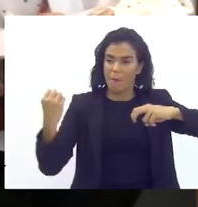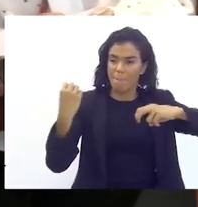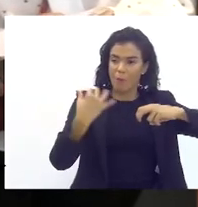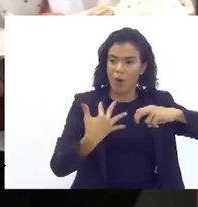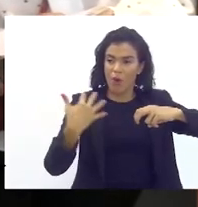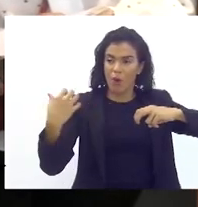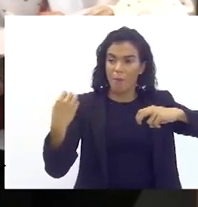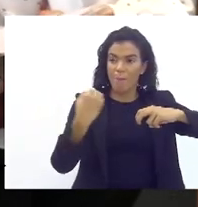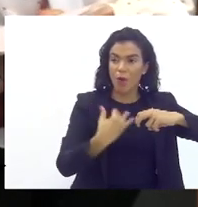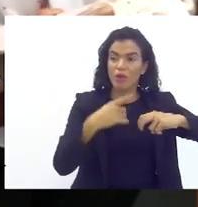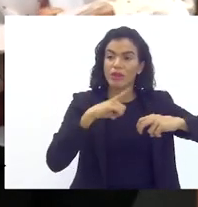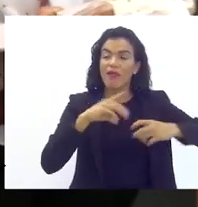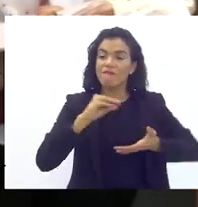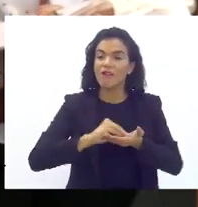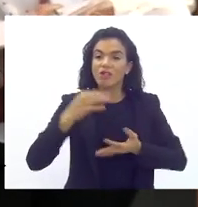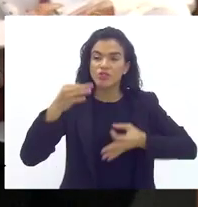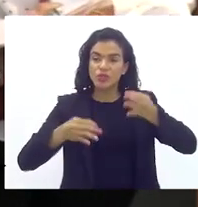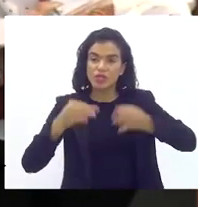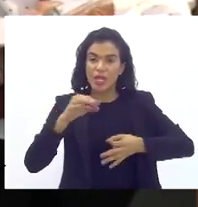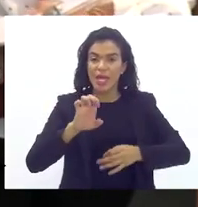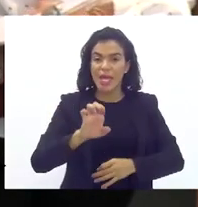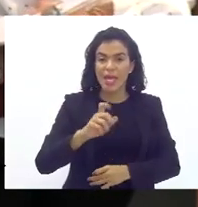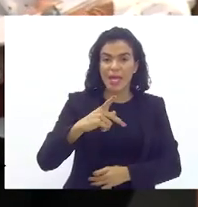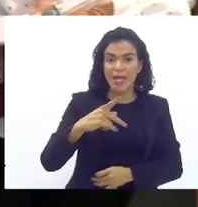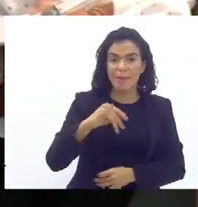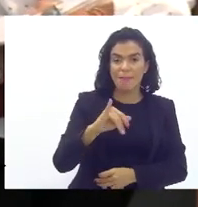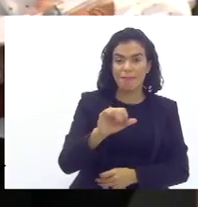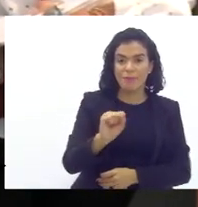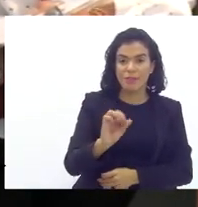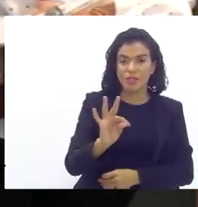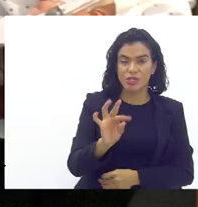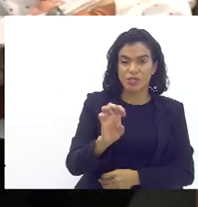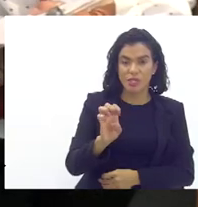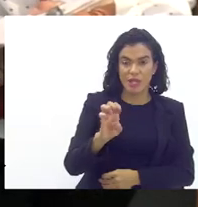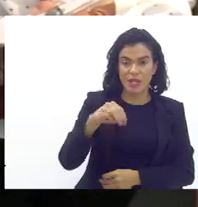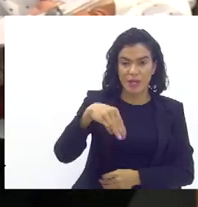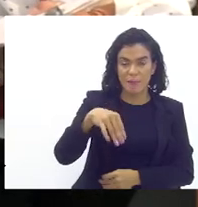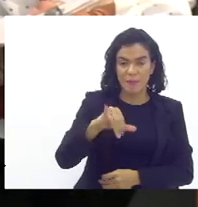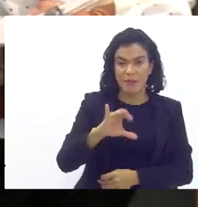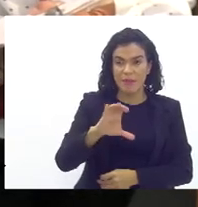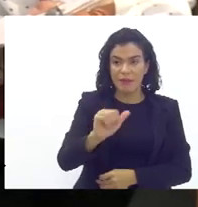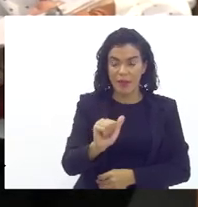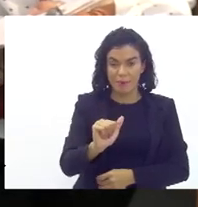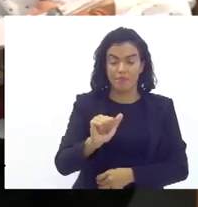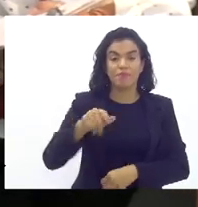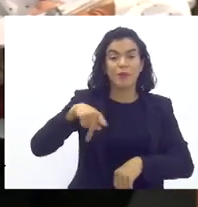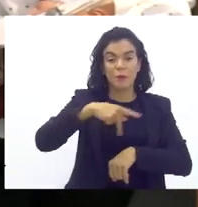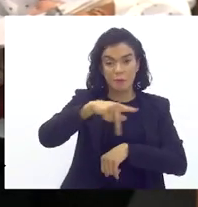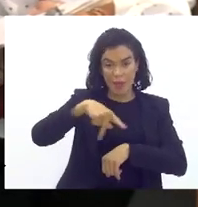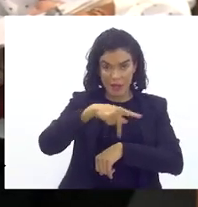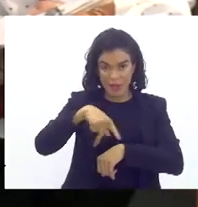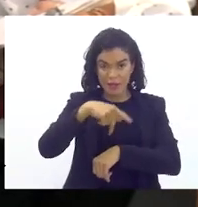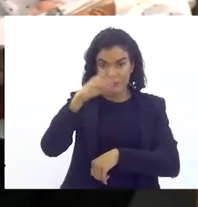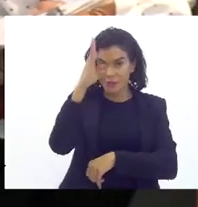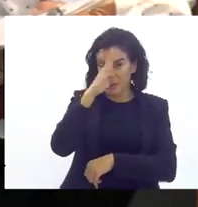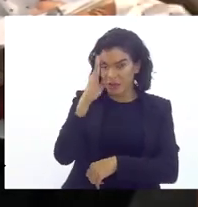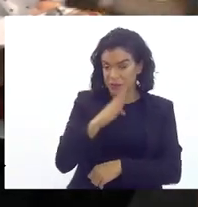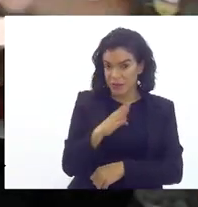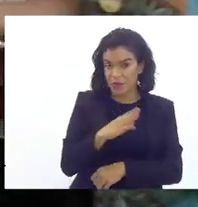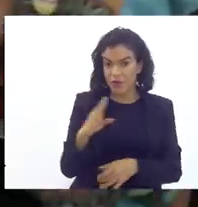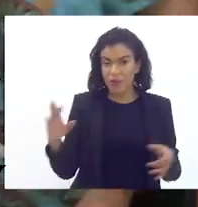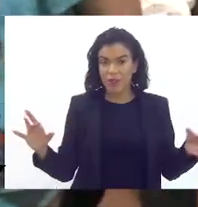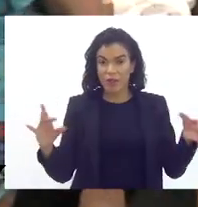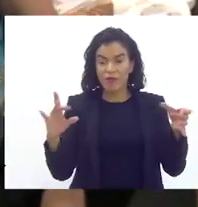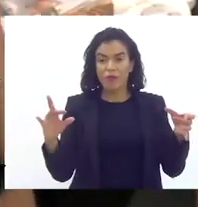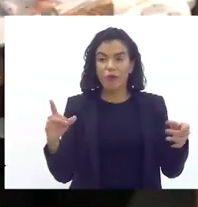Justiça epistêmica o Miranda Freak que um país nosso que pouco tempo foi ligado